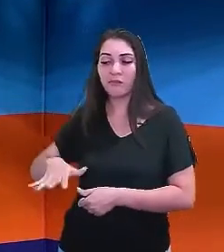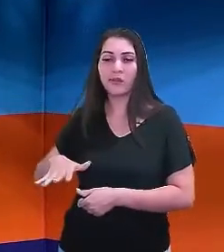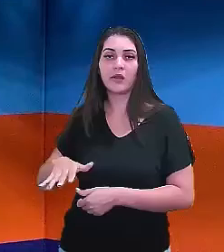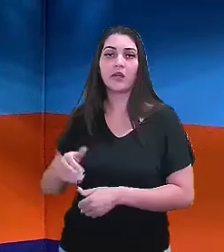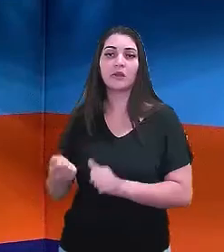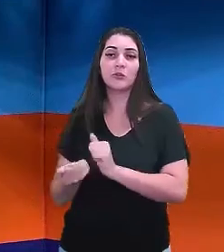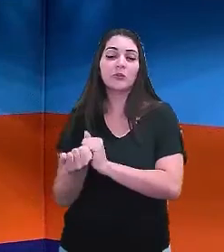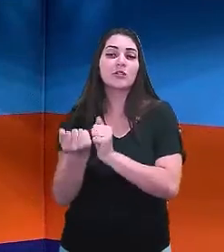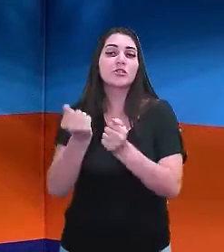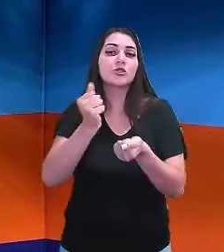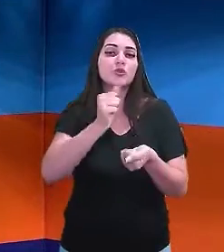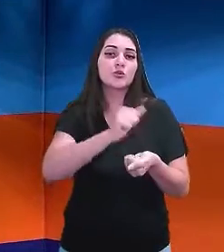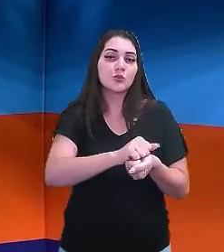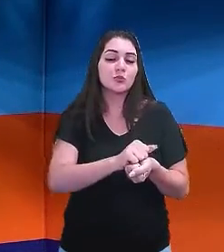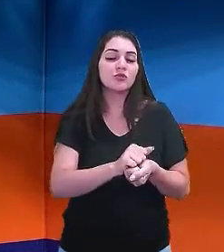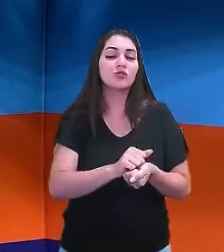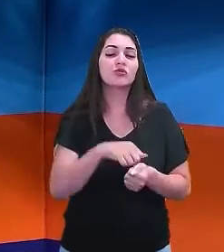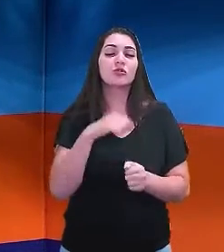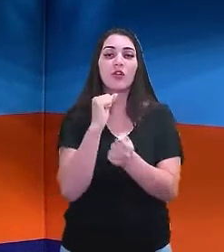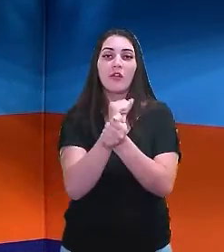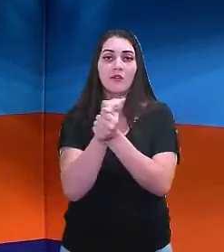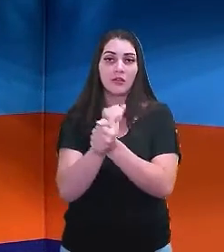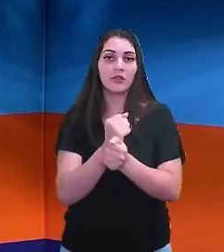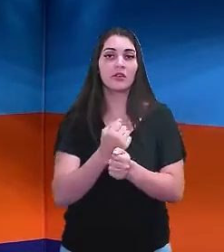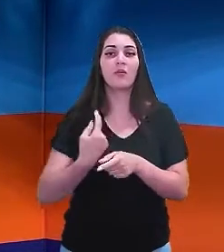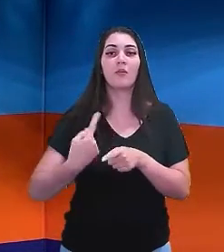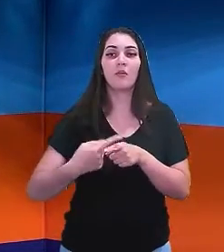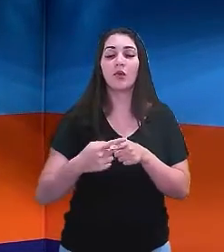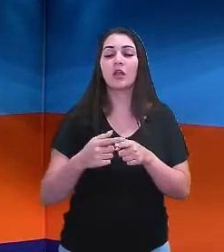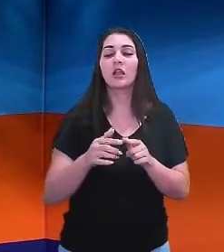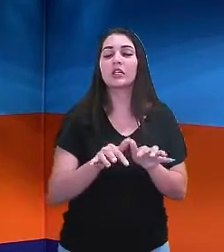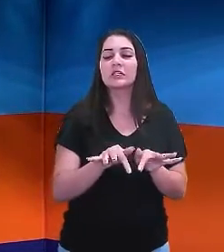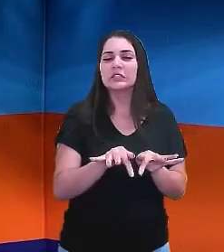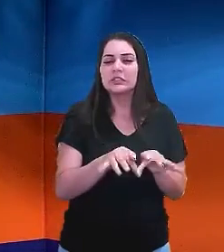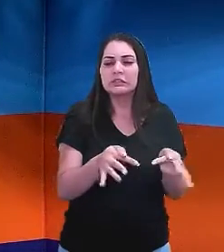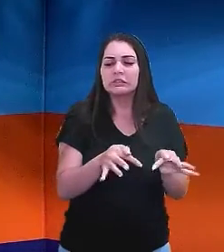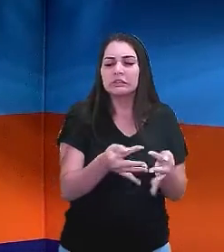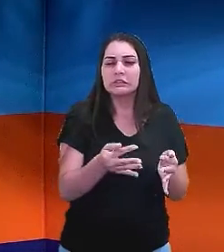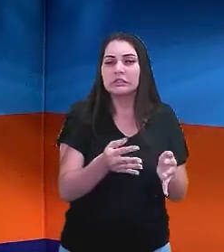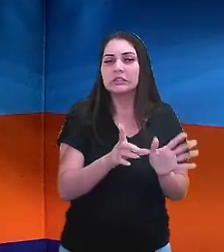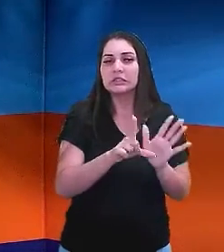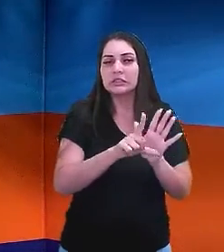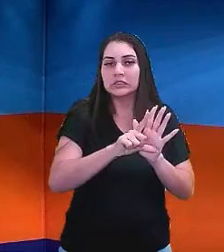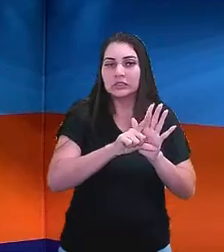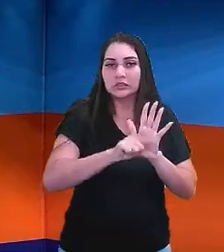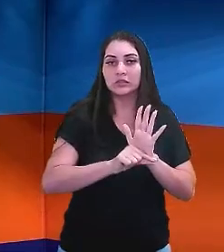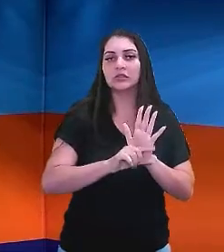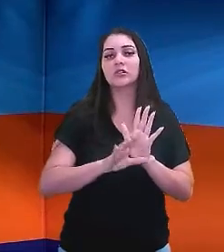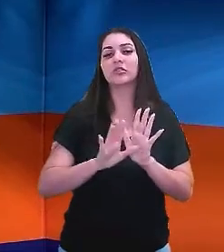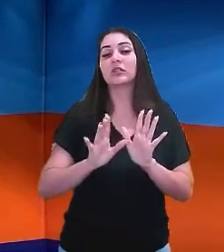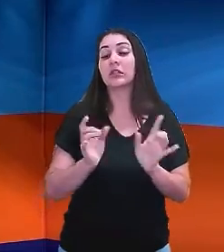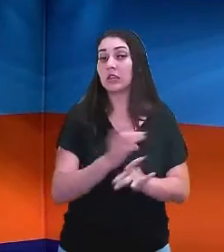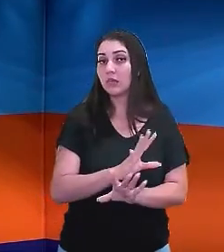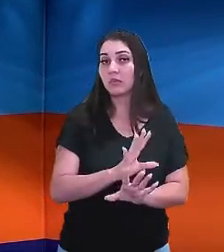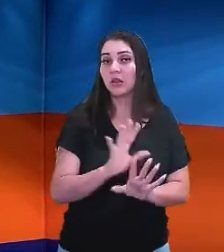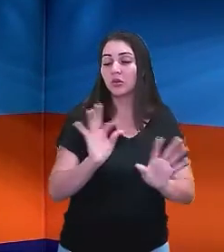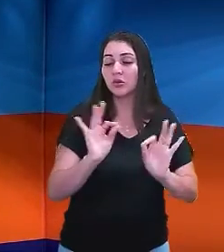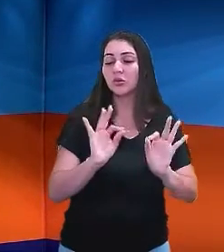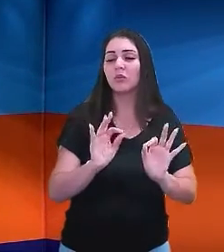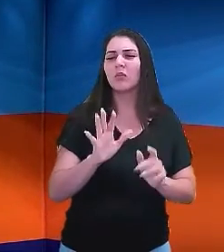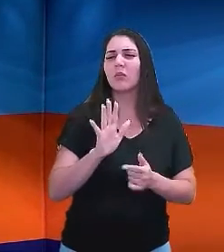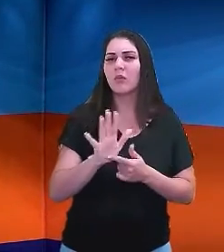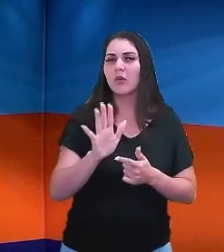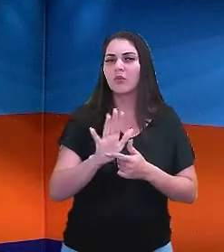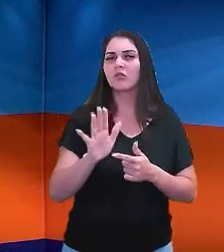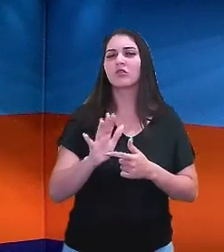já estava sendo diminuída, não abolida totalmente, mas já vinha mostrando avanços para